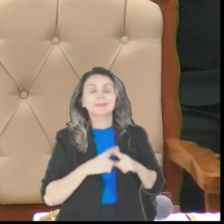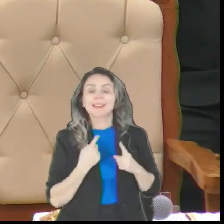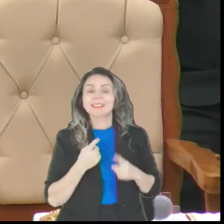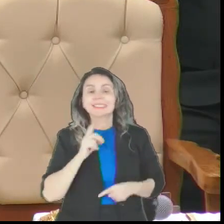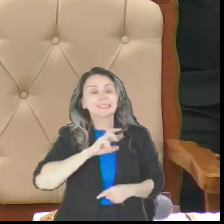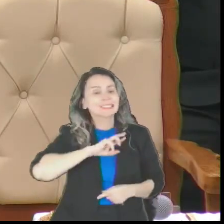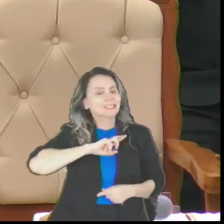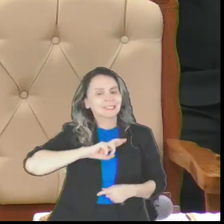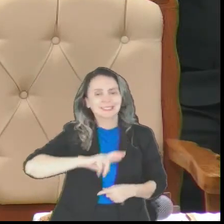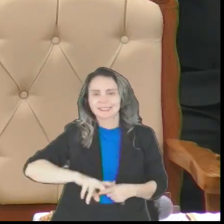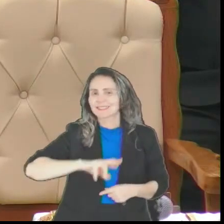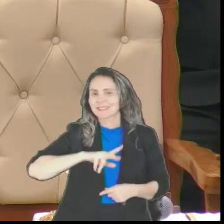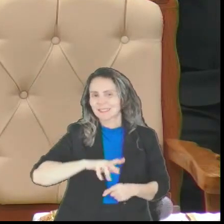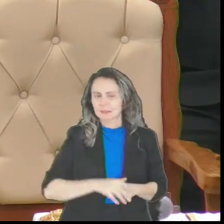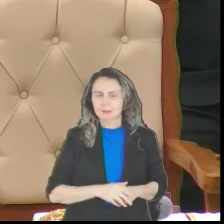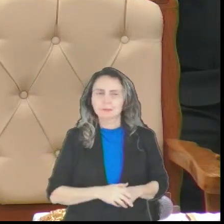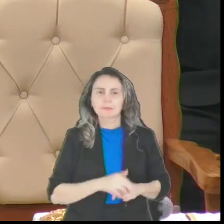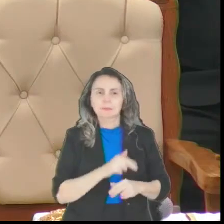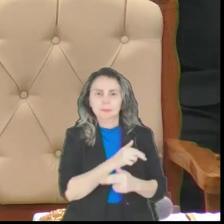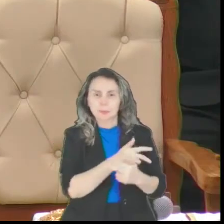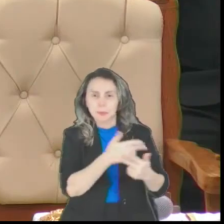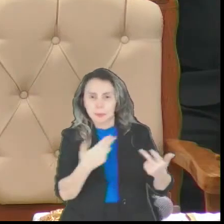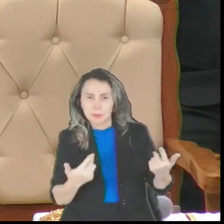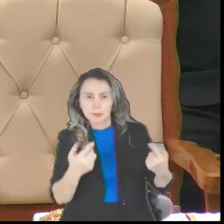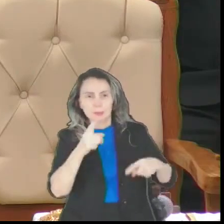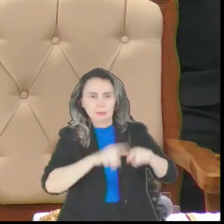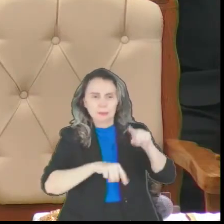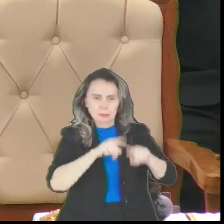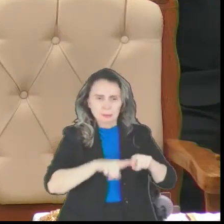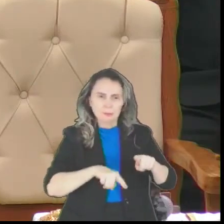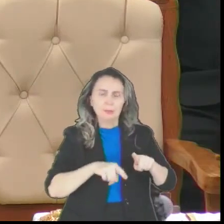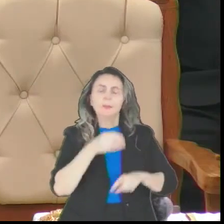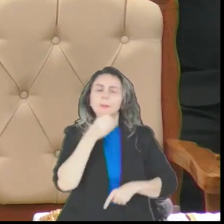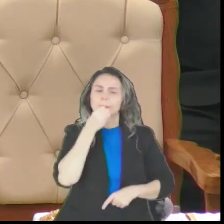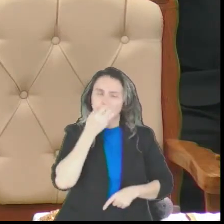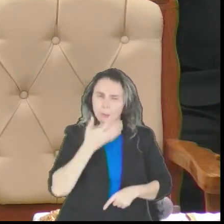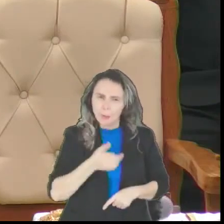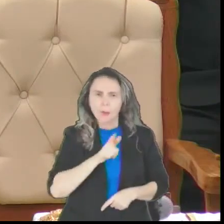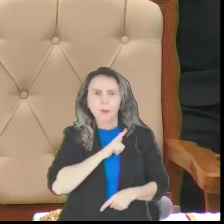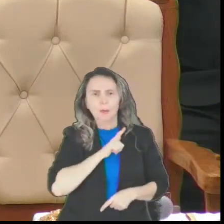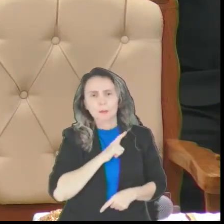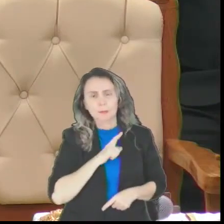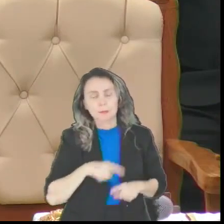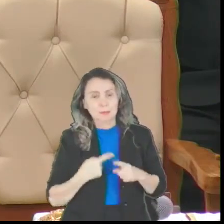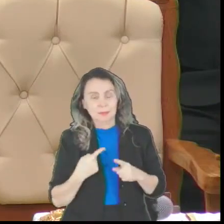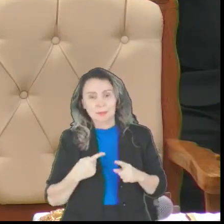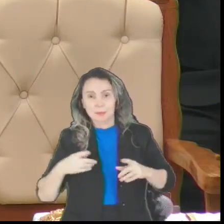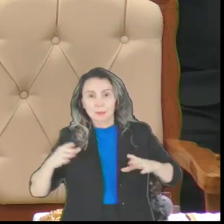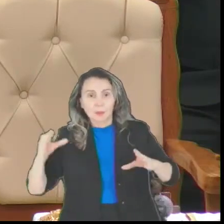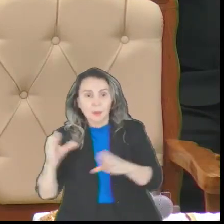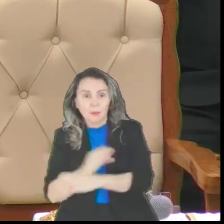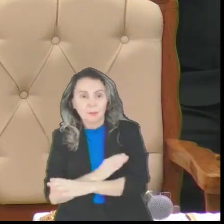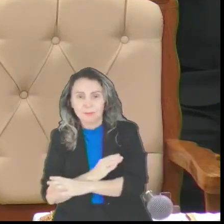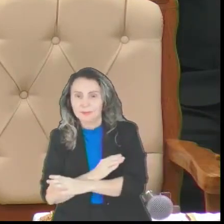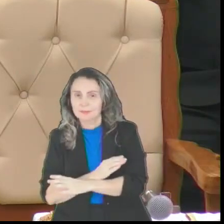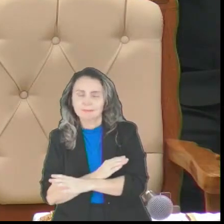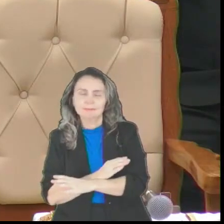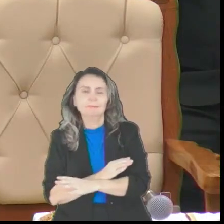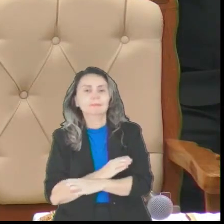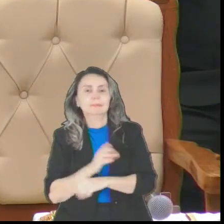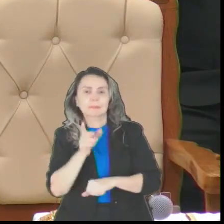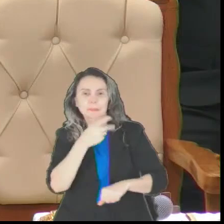Possuir as coisas é muito bom, mas não é tudo. Por isso que em certos países aí de primeiro